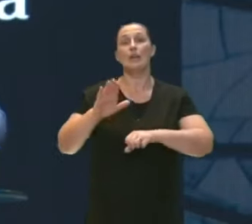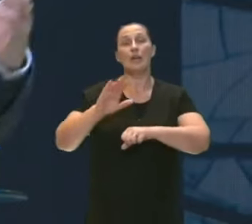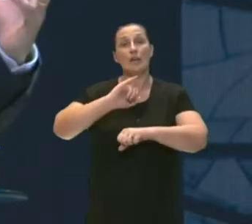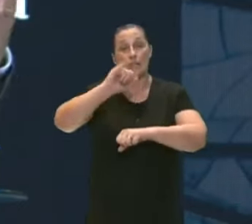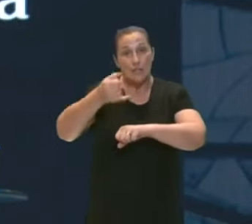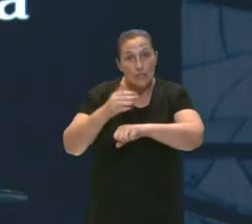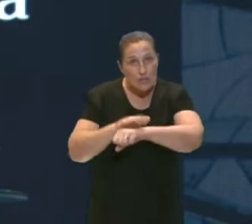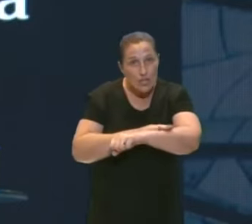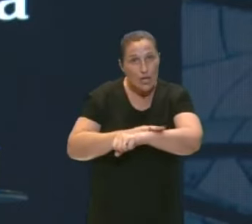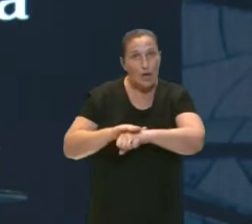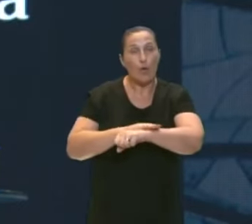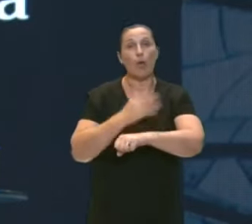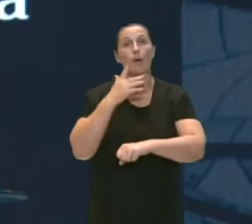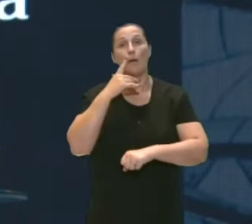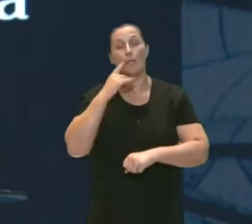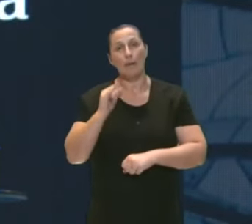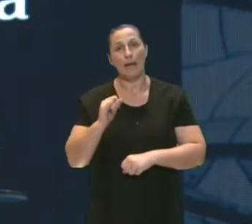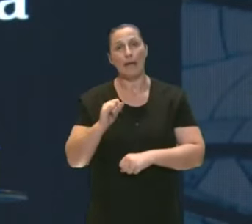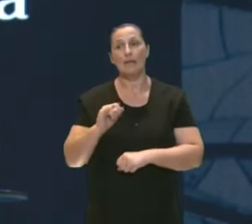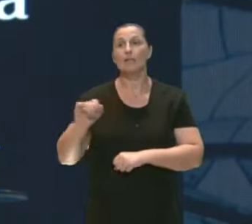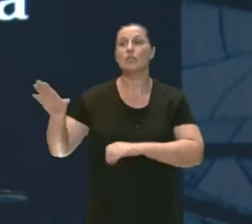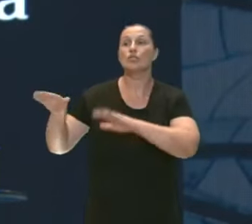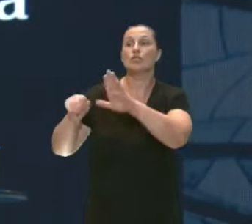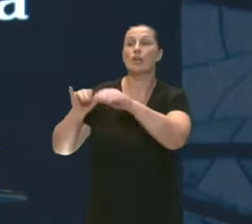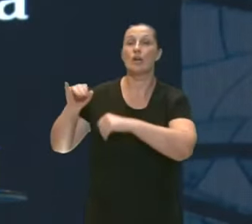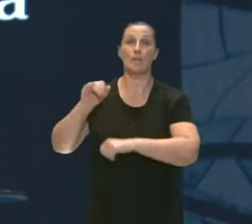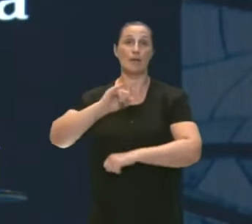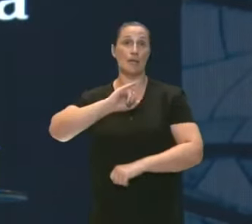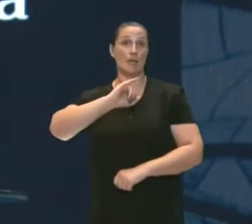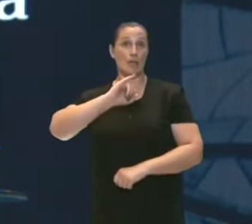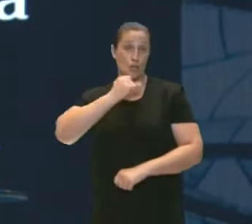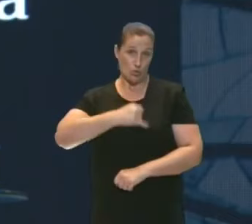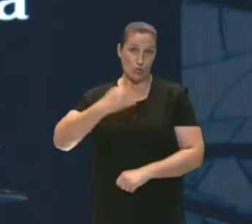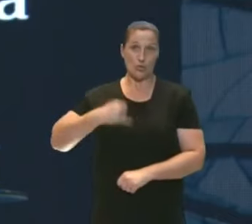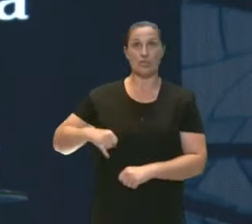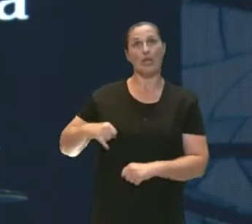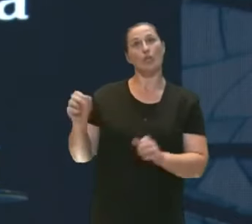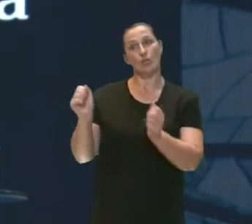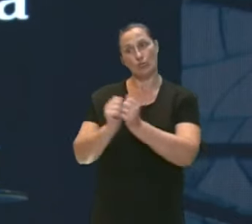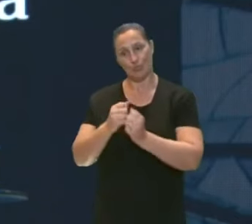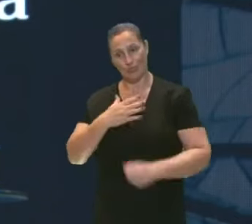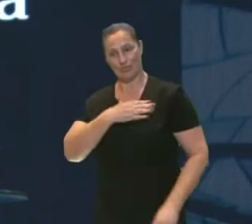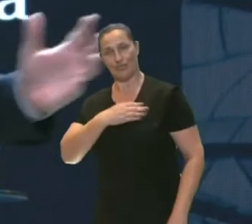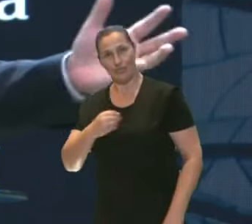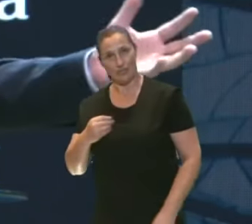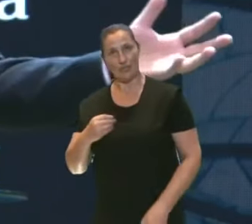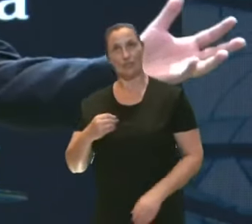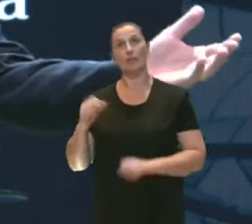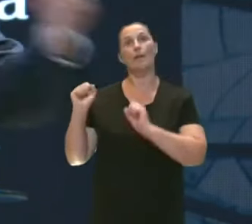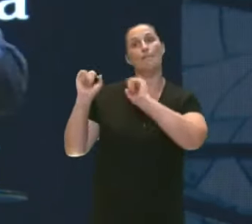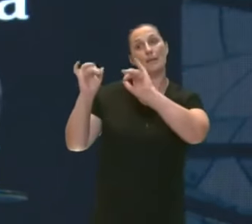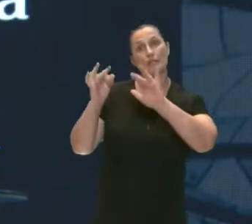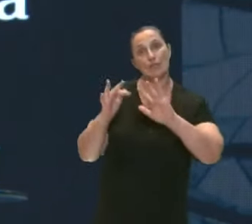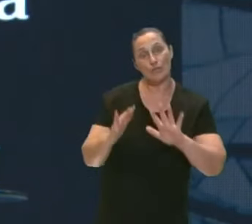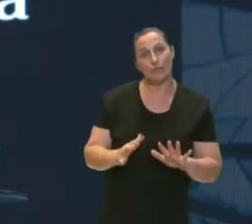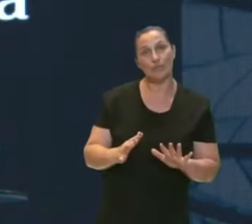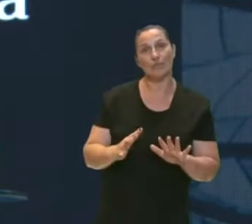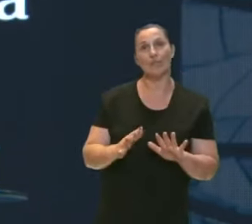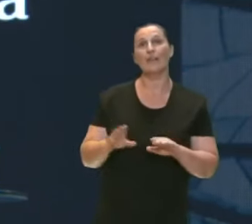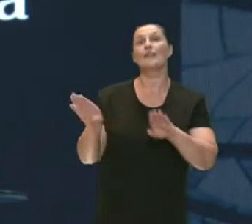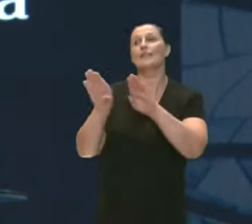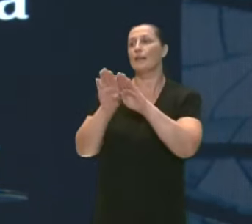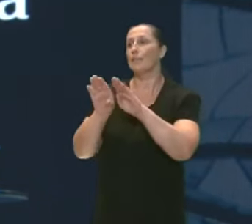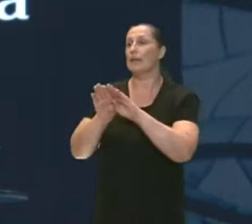pai, reúne José e os filhos de José e abençoa-os. E também, por sua vez, traz todos os